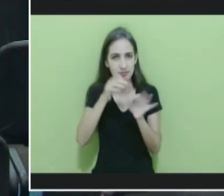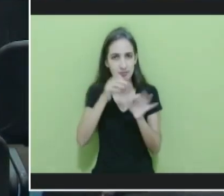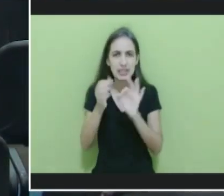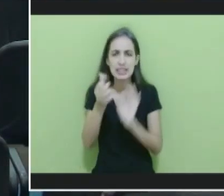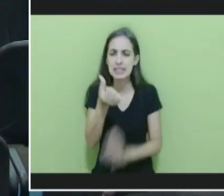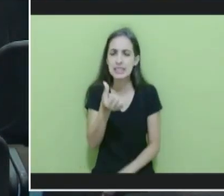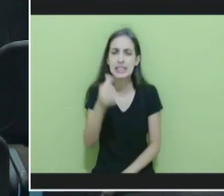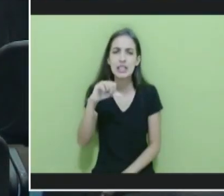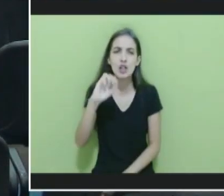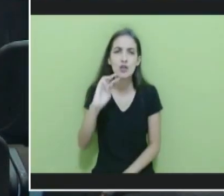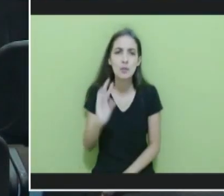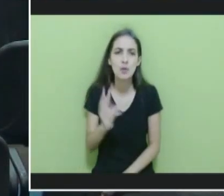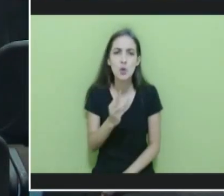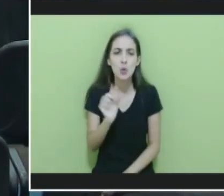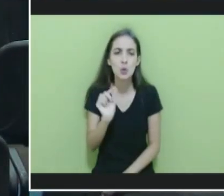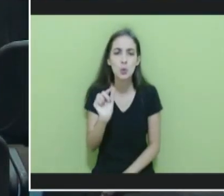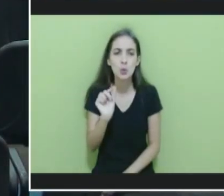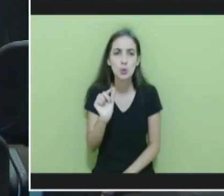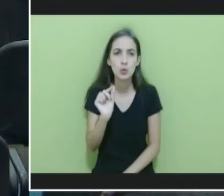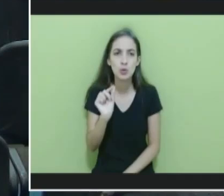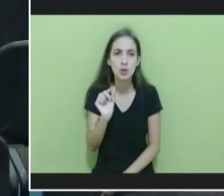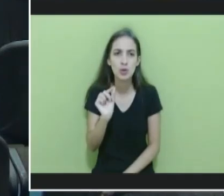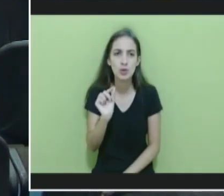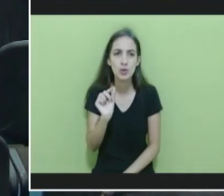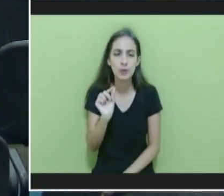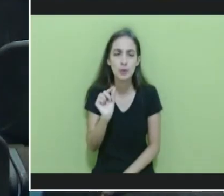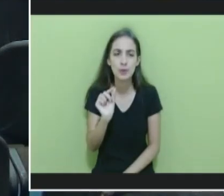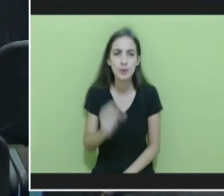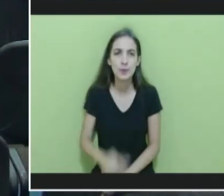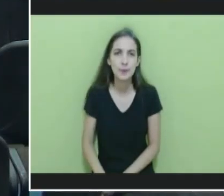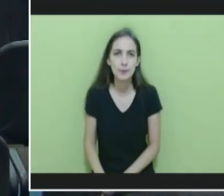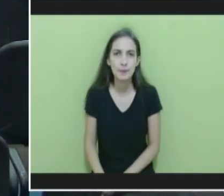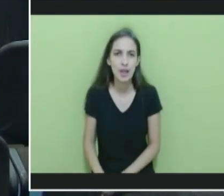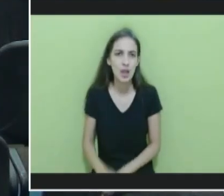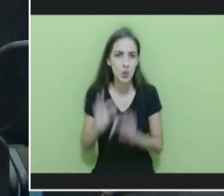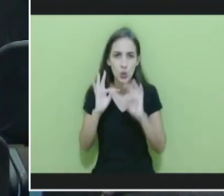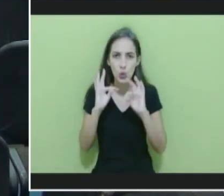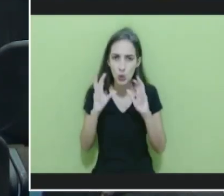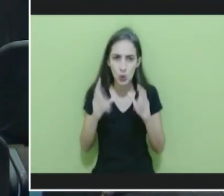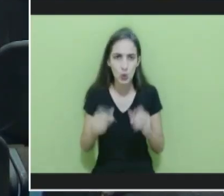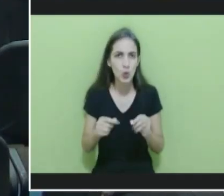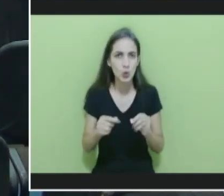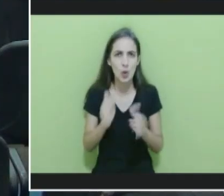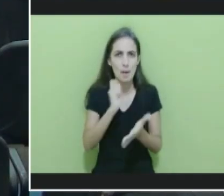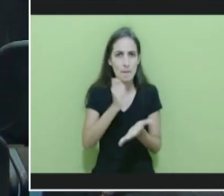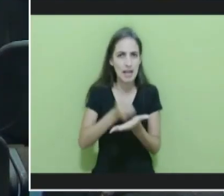contemplado toda a despesa de pagamento